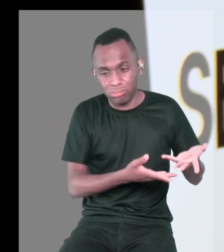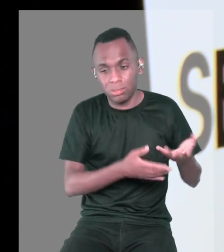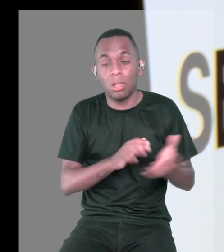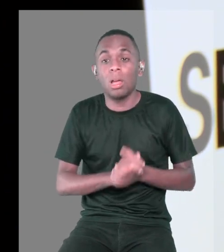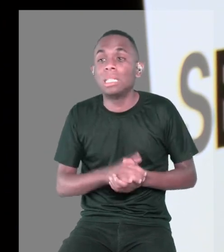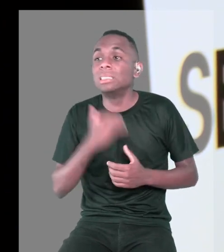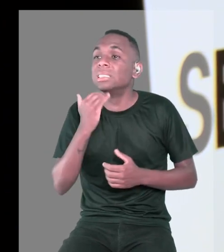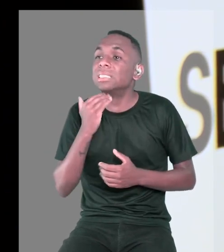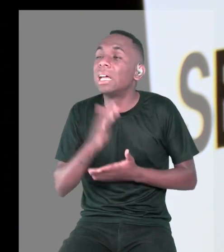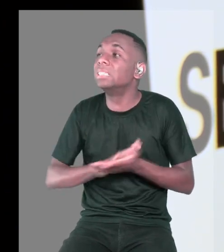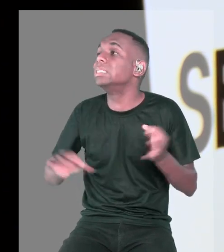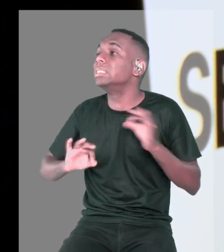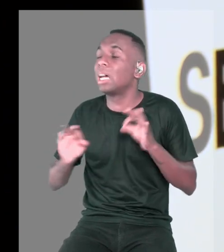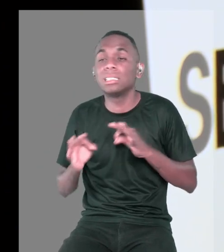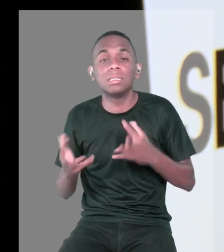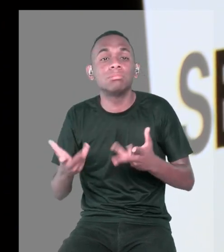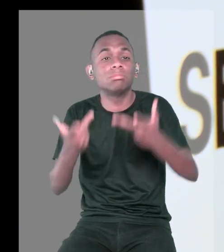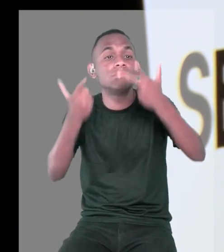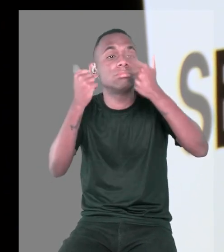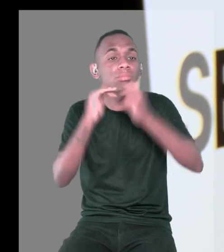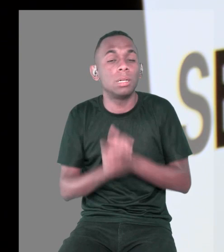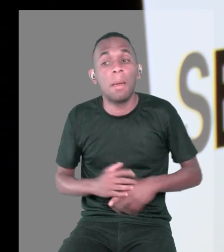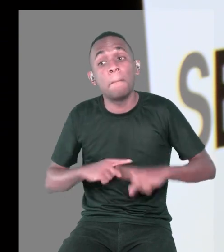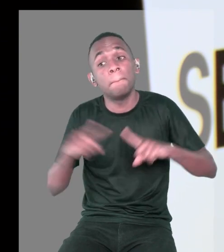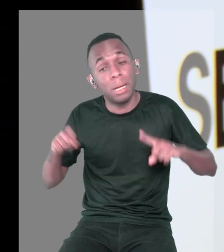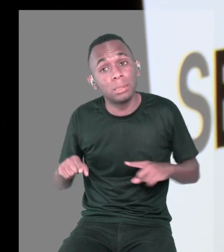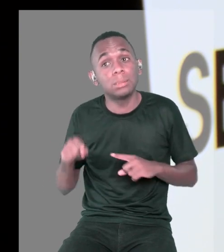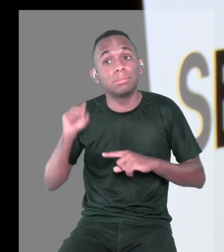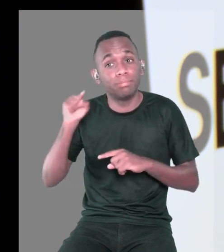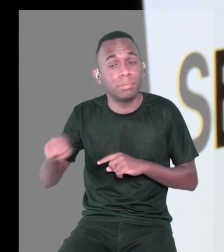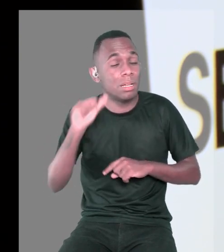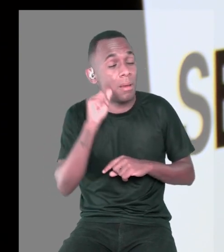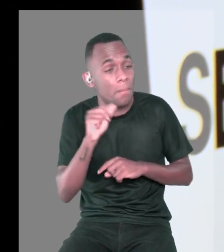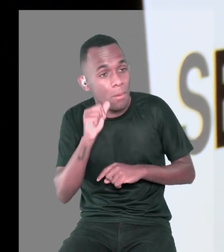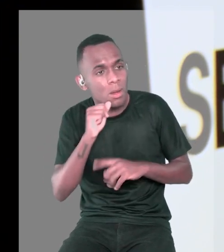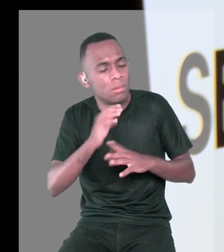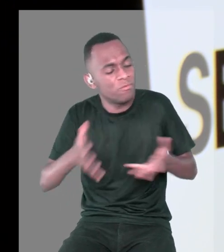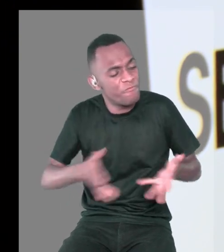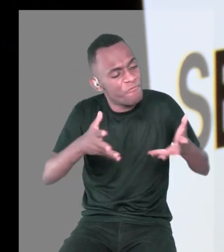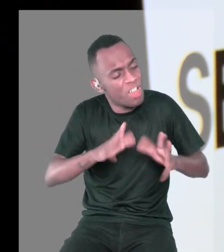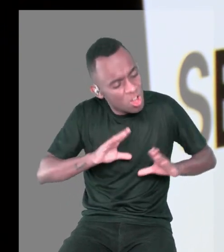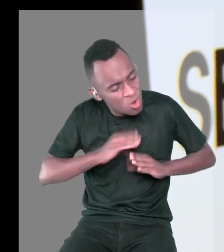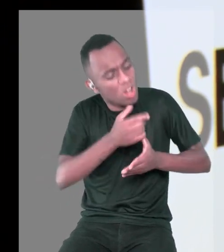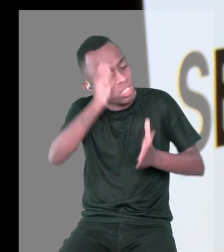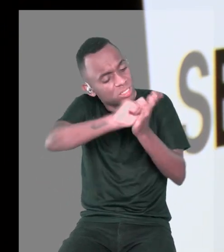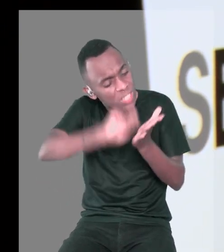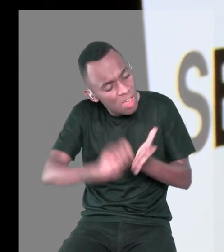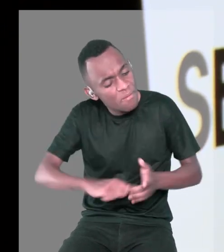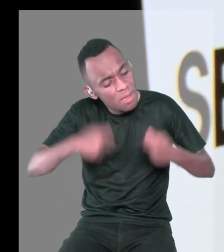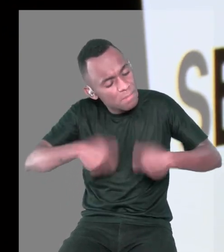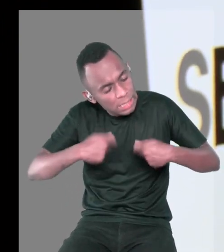onde trabalhava, nada lhe parecia assim tão essencial. Mas Doreen não cessava de